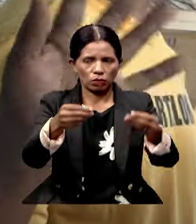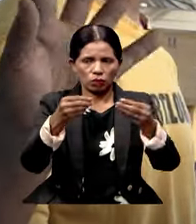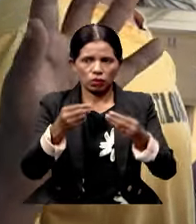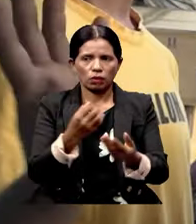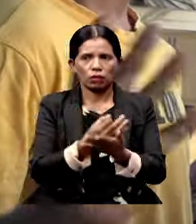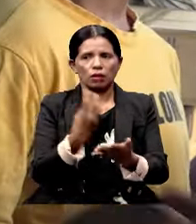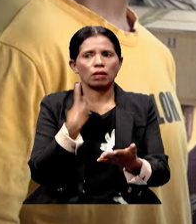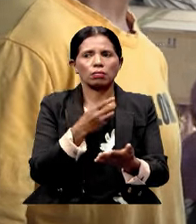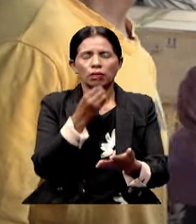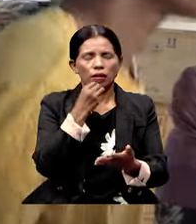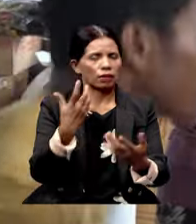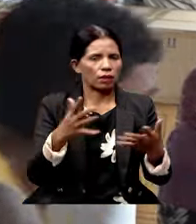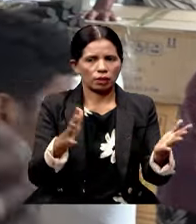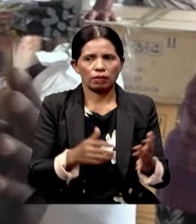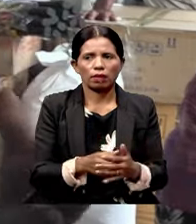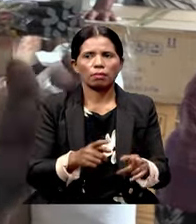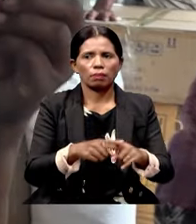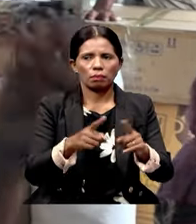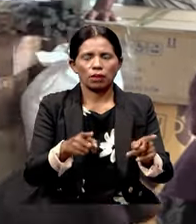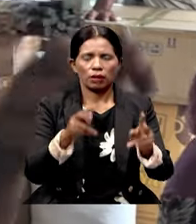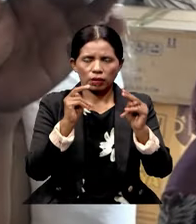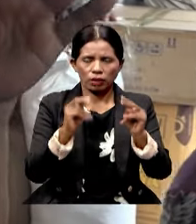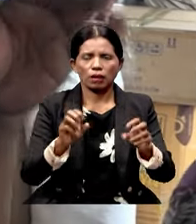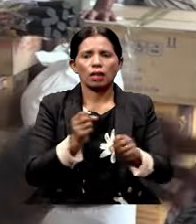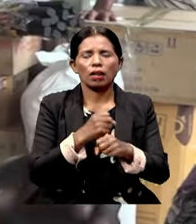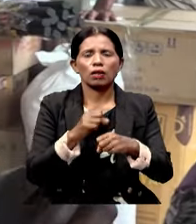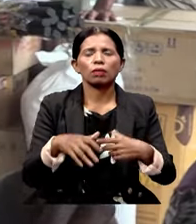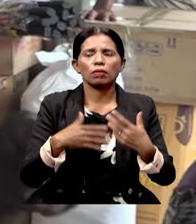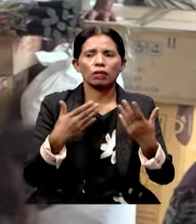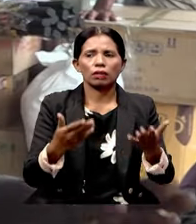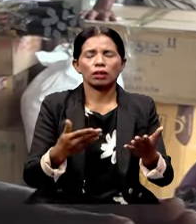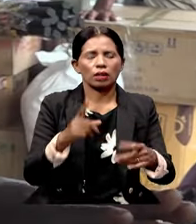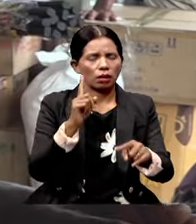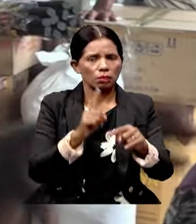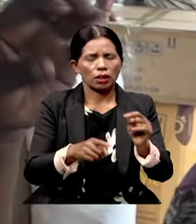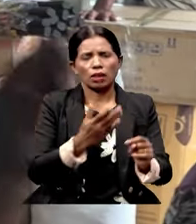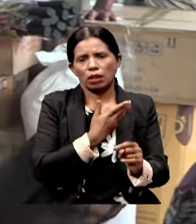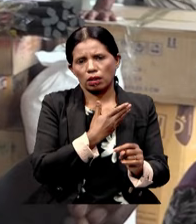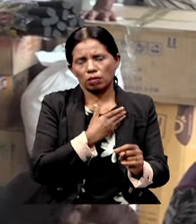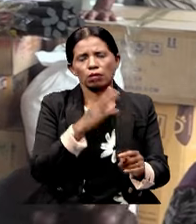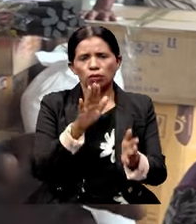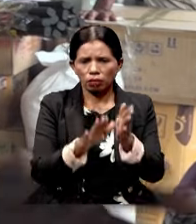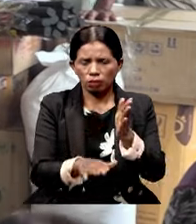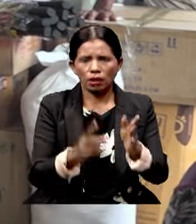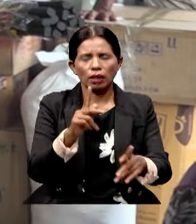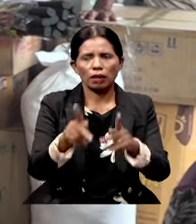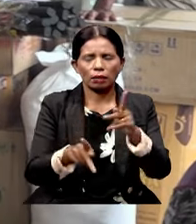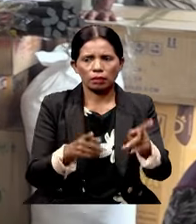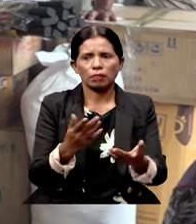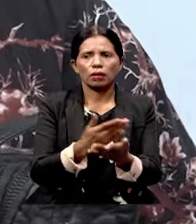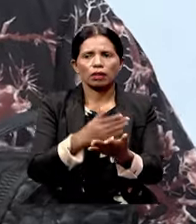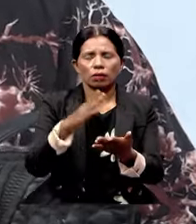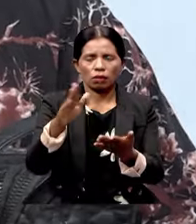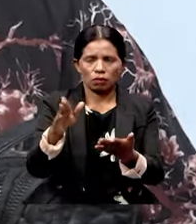ami ve ami ato hane la ya. Mai be tensera alu nusa maka presu sirne ne ato nu itu ampara ami povo ki sirne bele o sosa